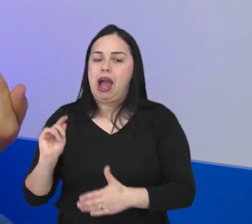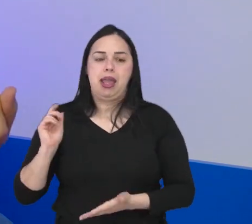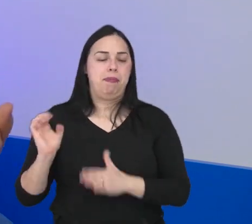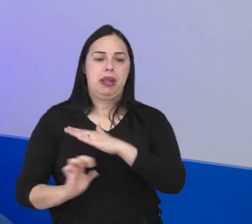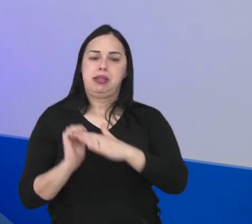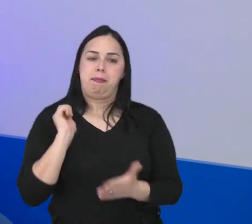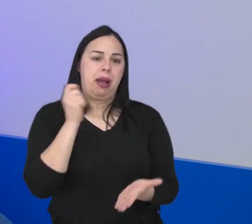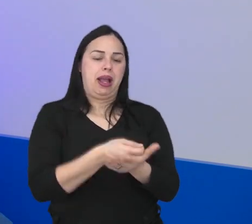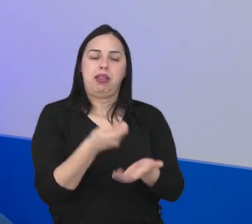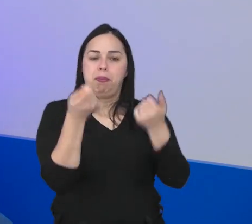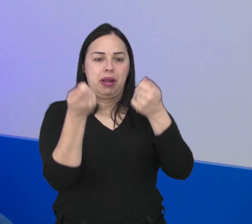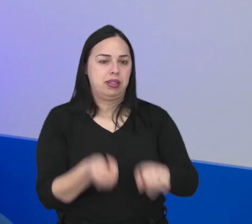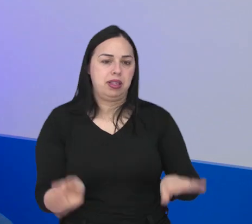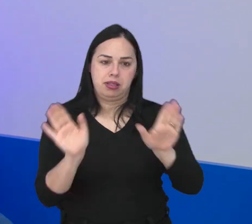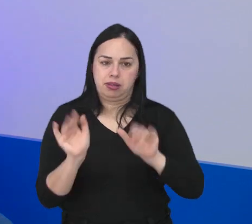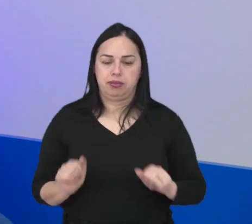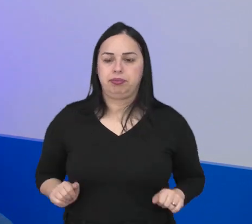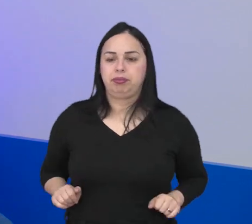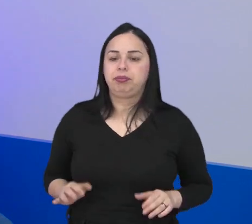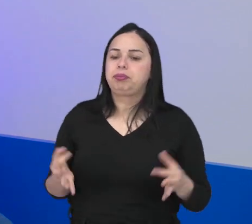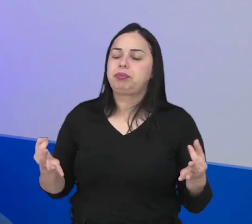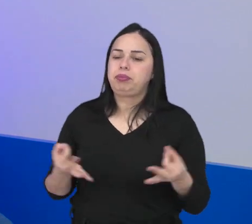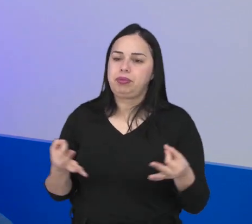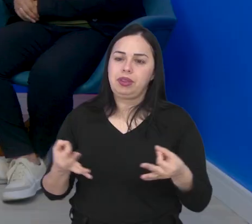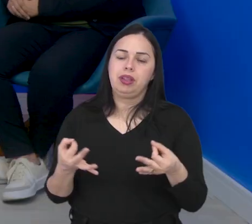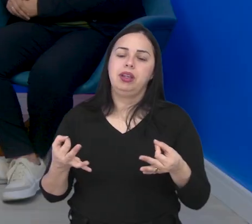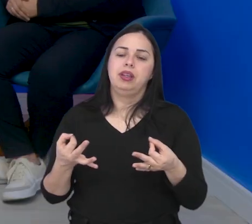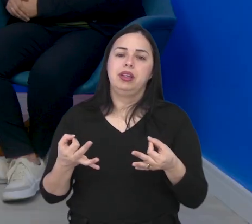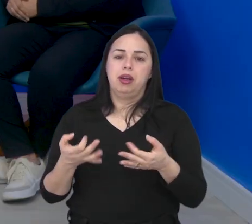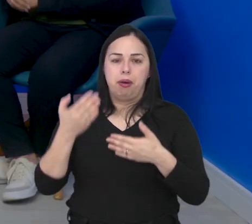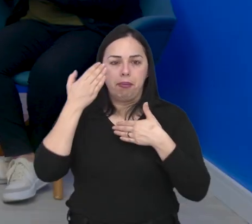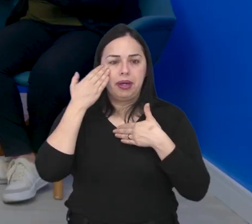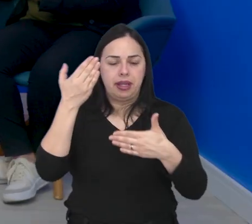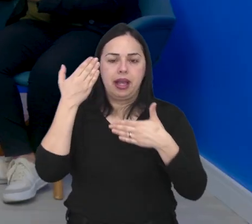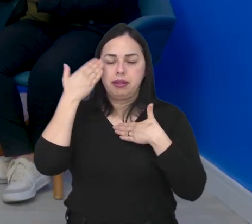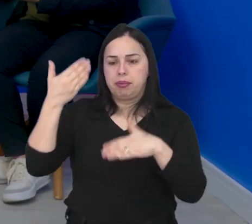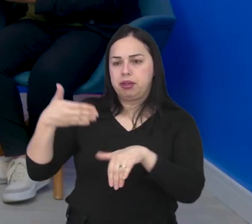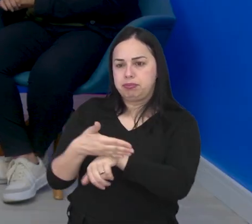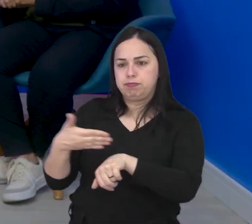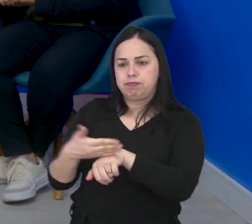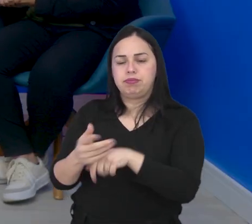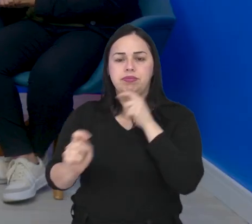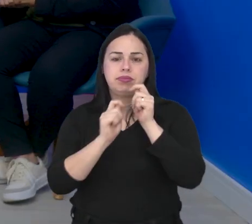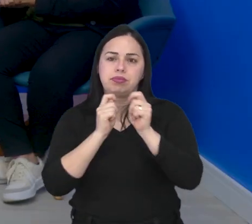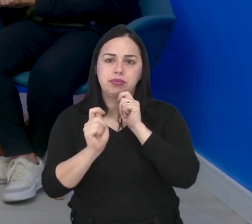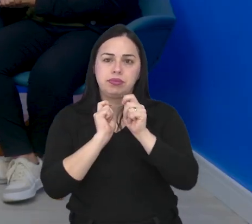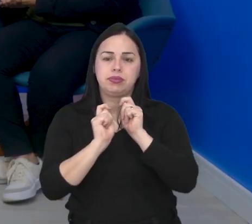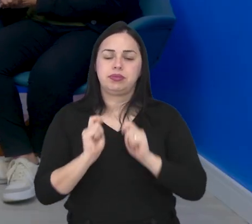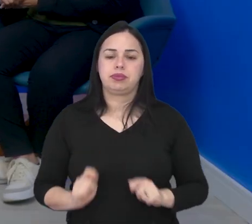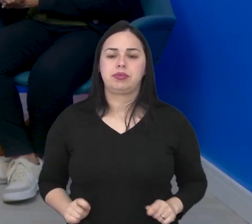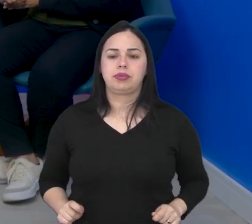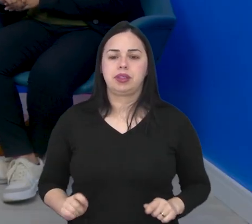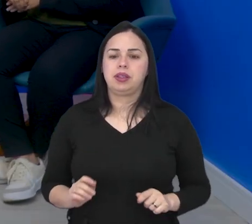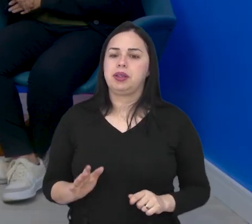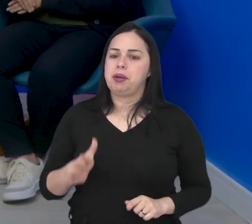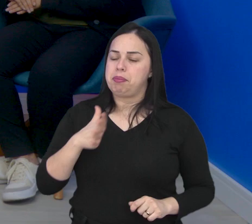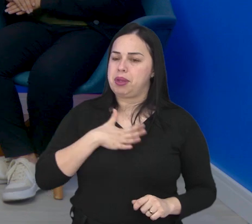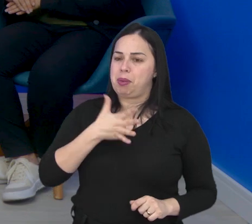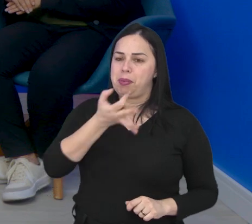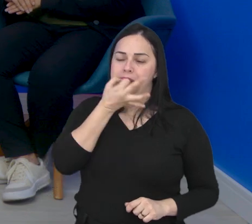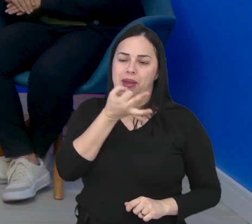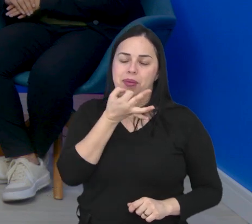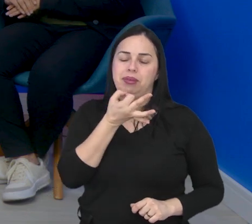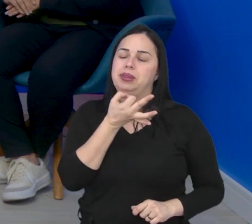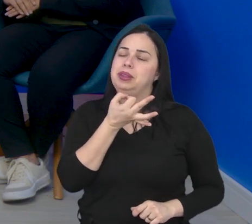esse deslocamento, você não tem direito de recebê-lo. Perfeito, Fernanda. A gente gostaria de agradecer a sua participação, a entrevista. Eu